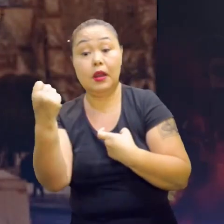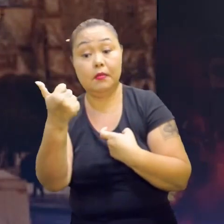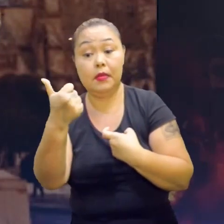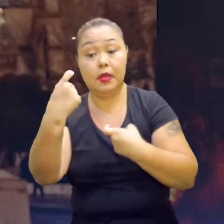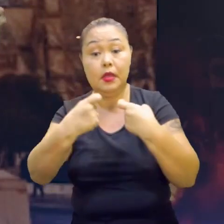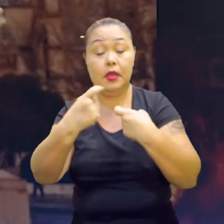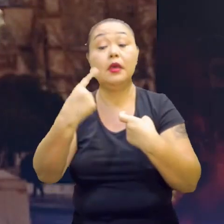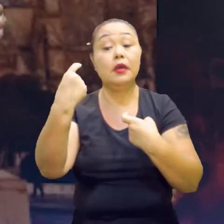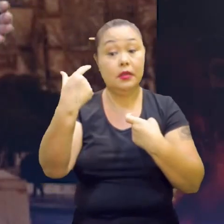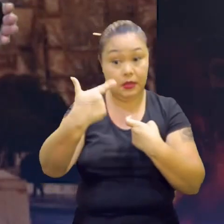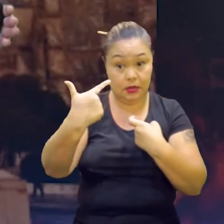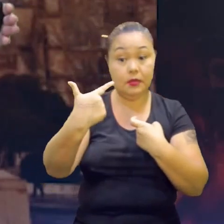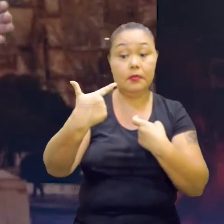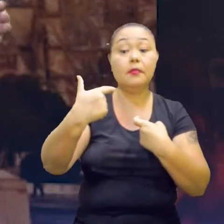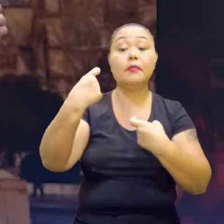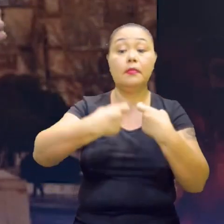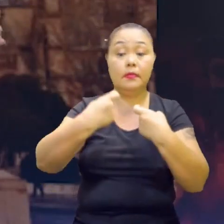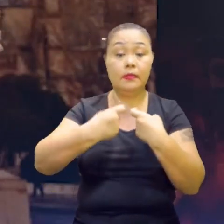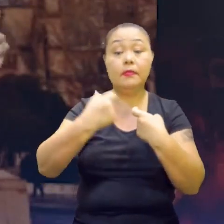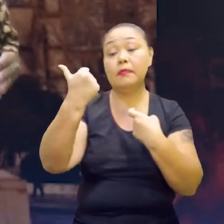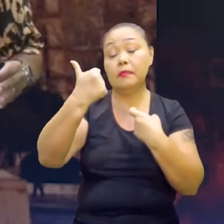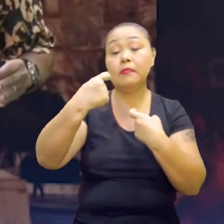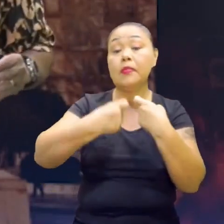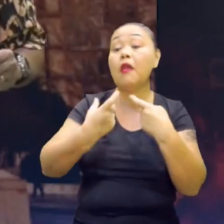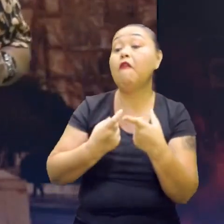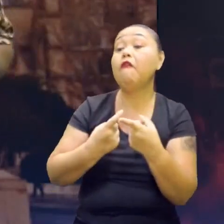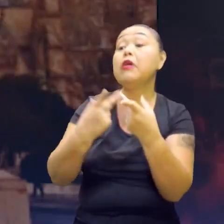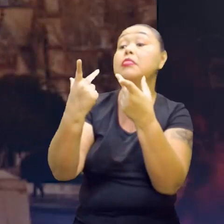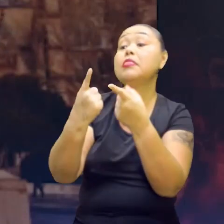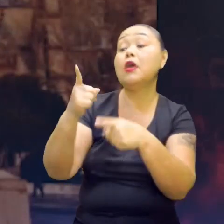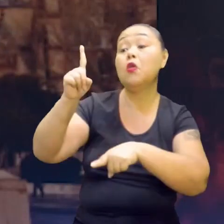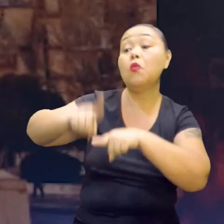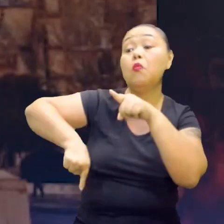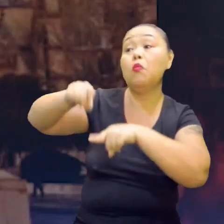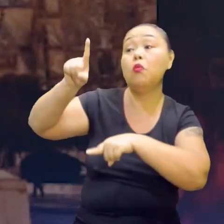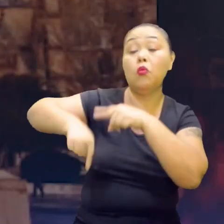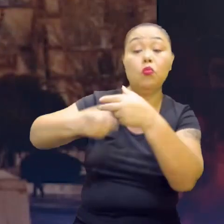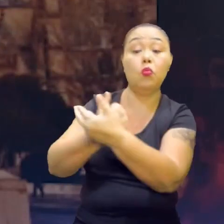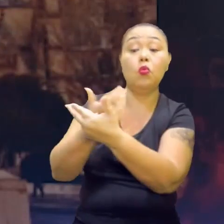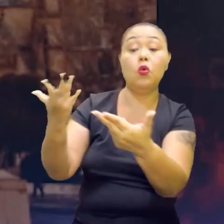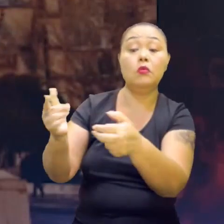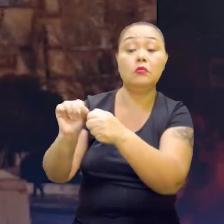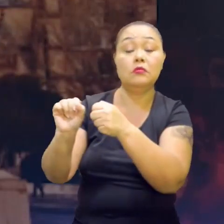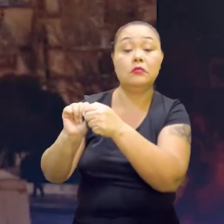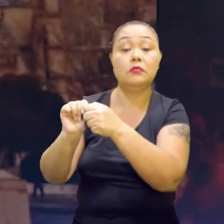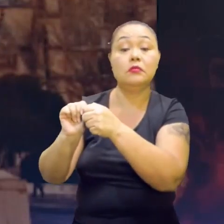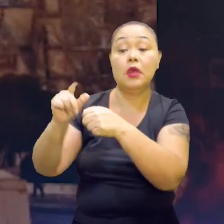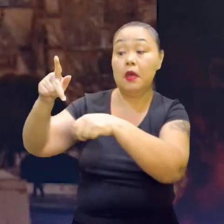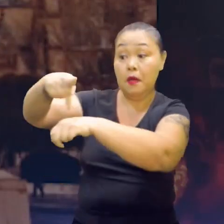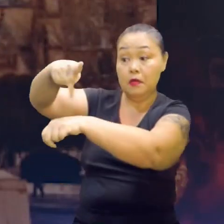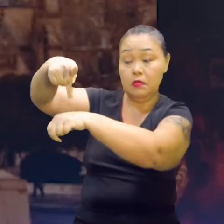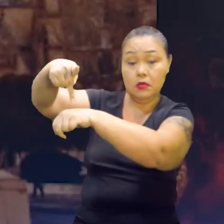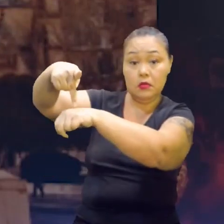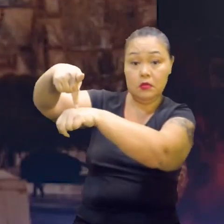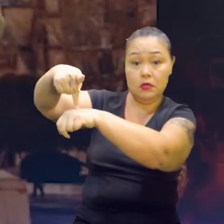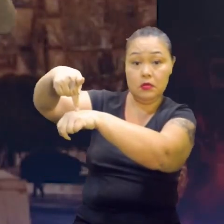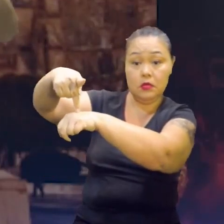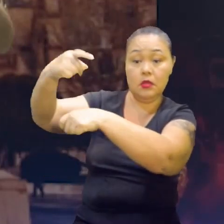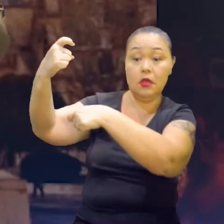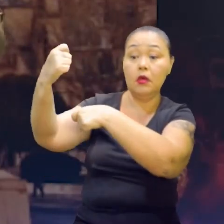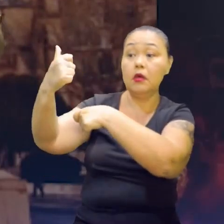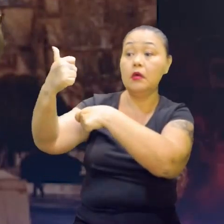sim. Na primeira, eles venderam. Acontece que os países que se envolveram na Primeira Guerra Mundial são